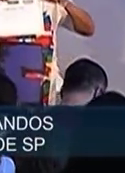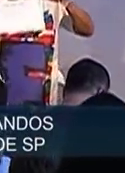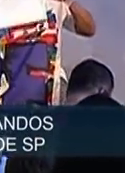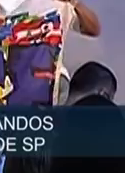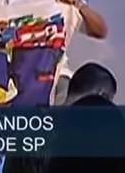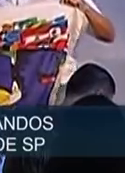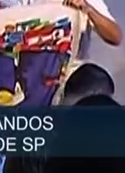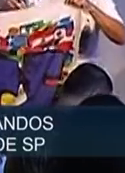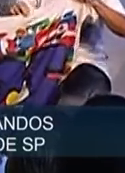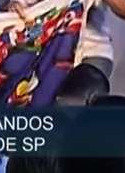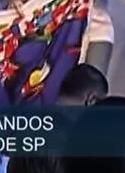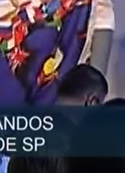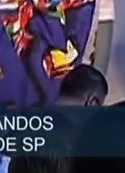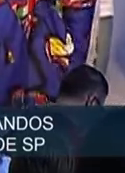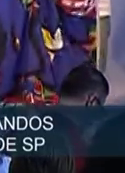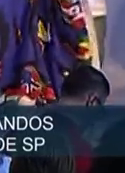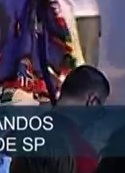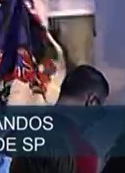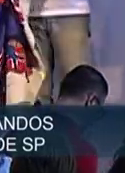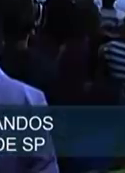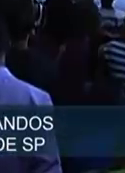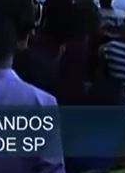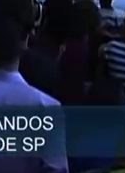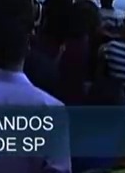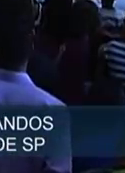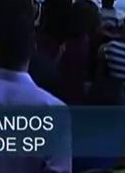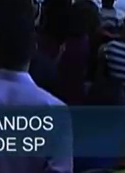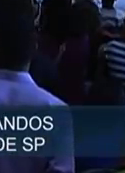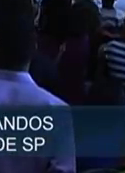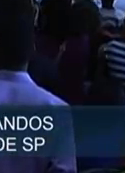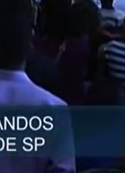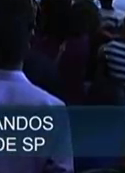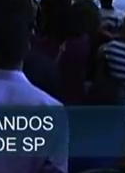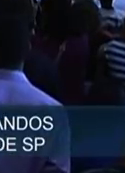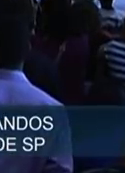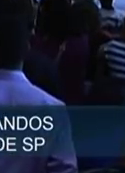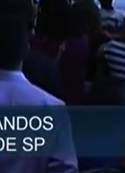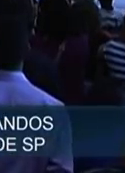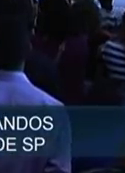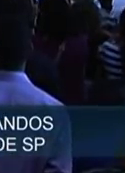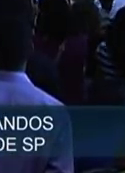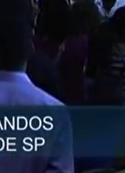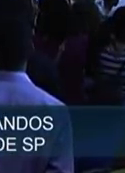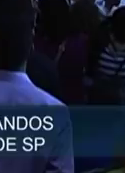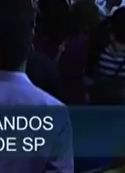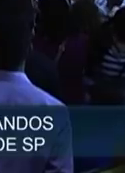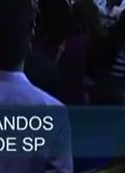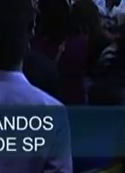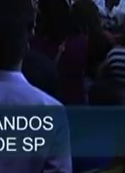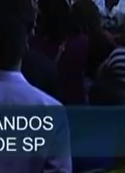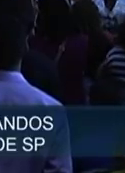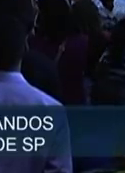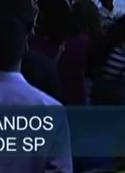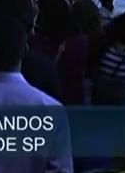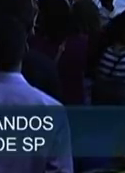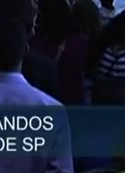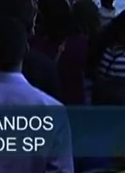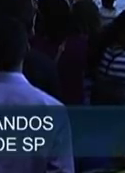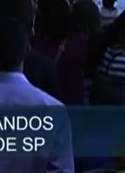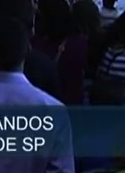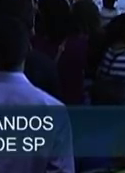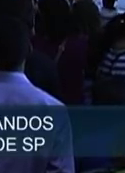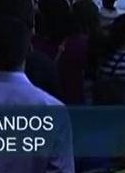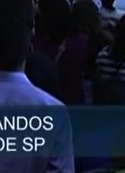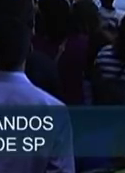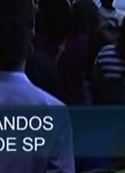Catadores de materiais recicláveis e catadoras de materiais recicláveis, população em situação de rua, todos nós aqui